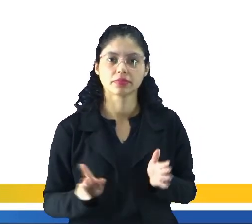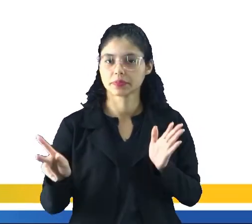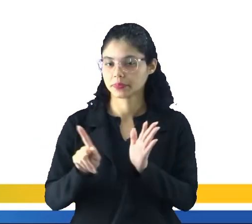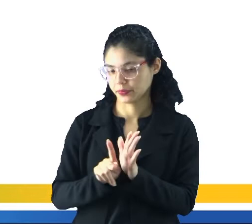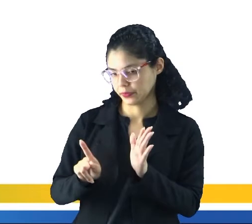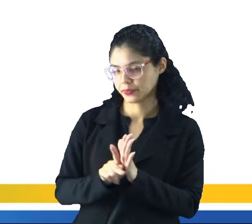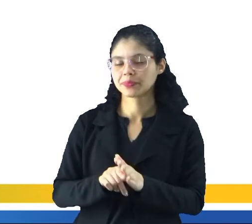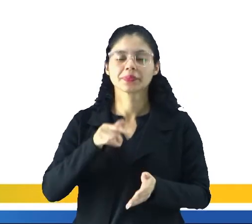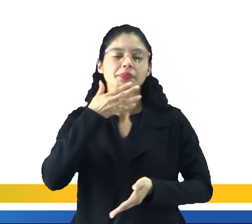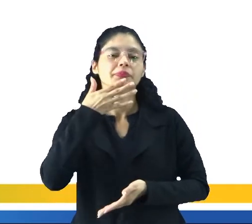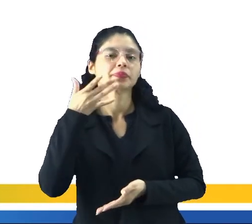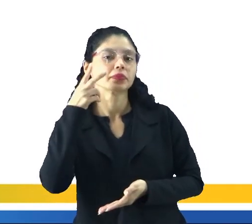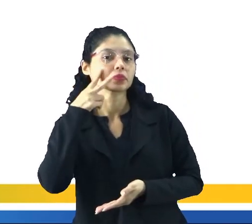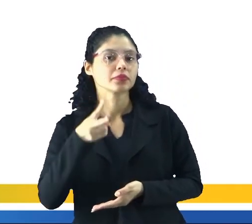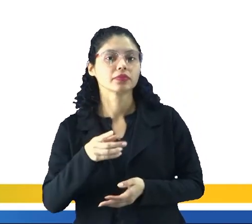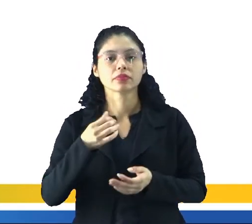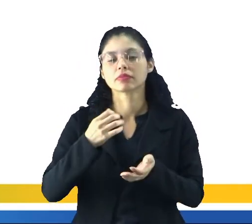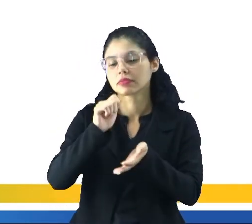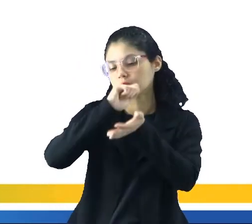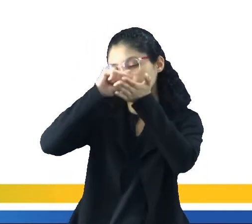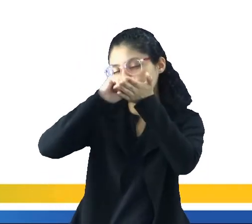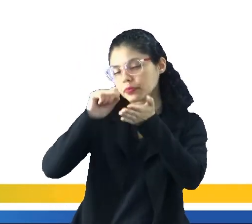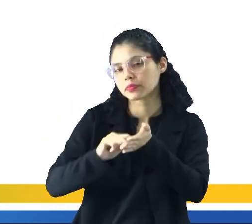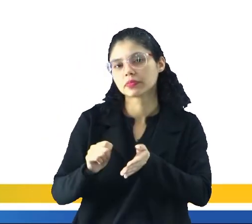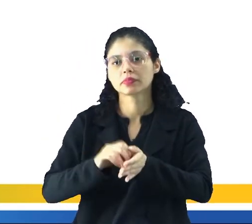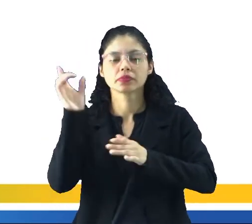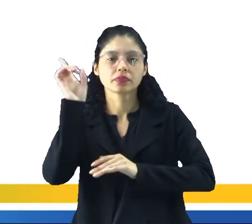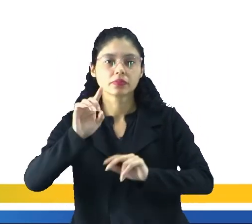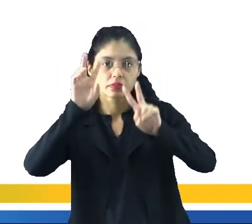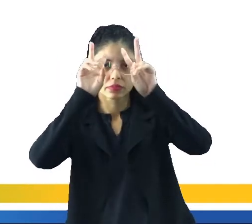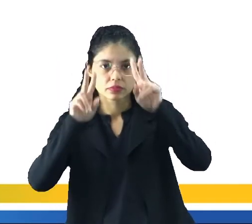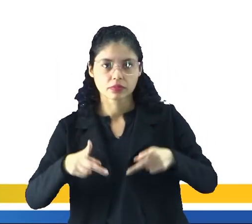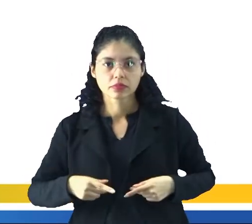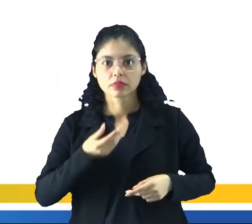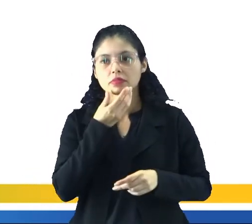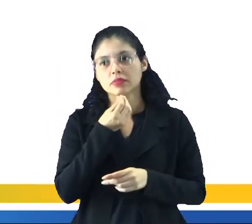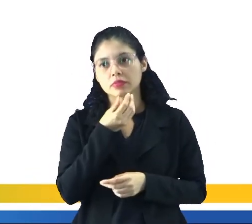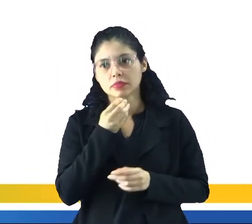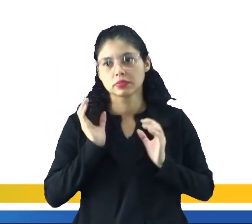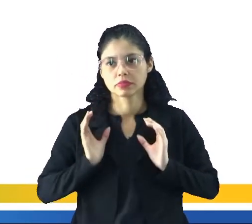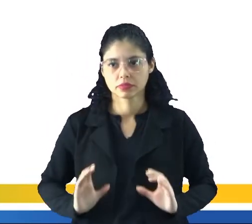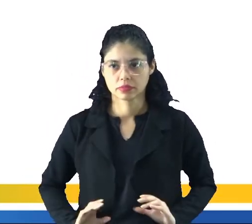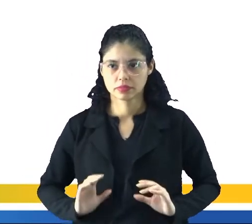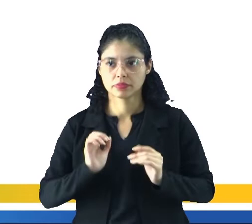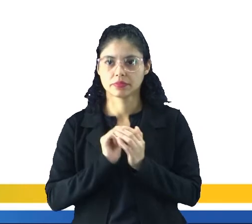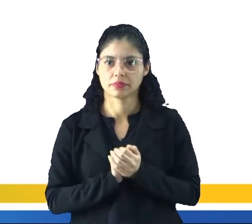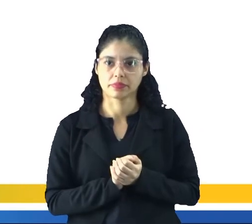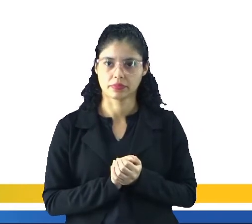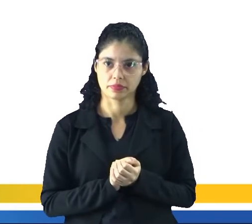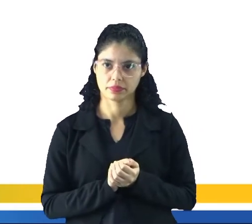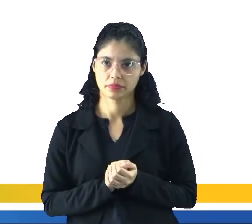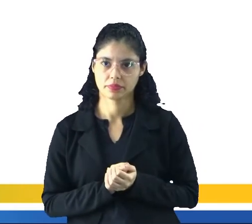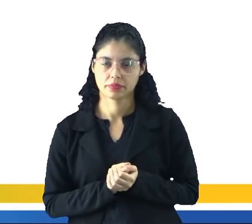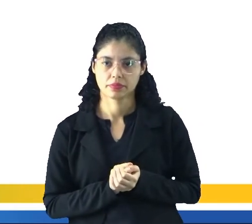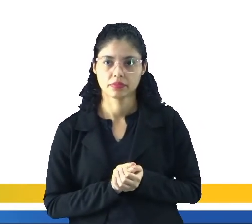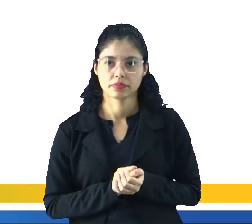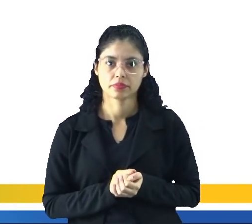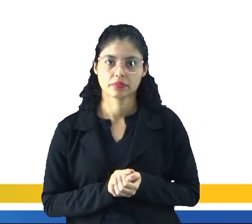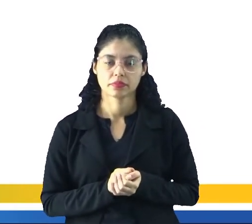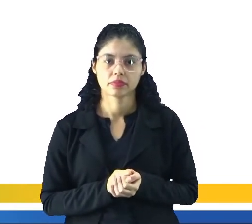ideais, né? Inspirados lá na Declaração dos Direitos do Homem e do Cidadão. Vamos lá, mais uma questão.